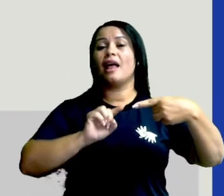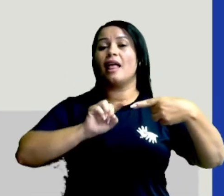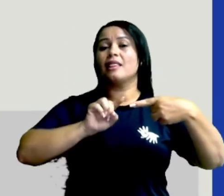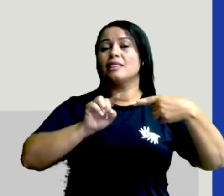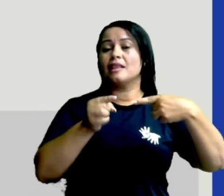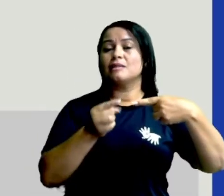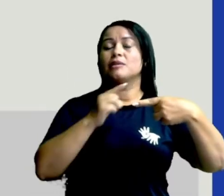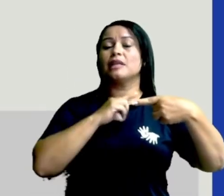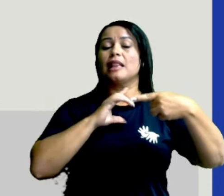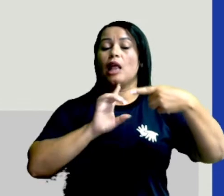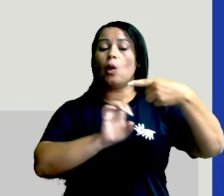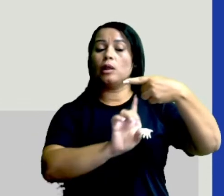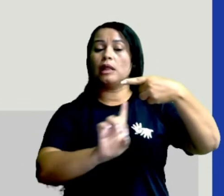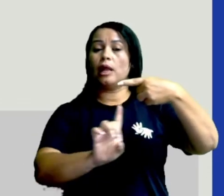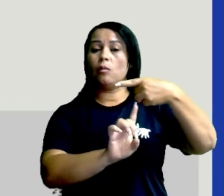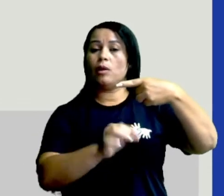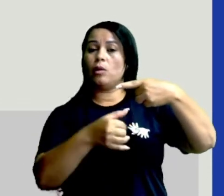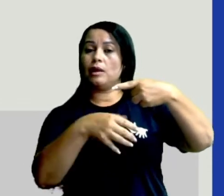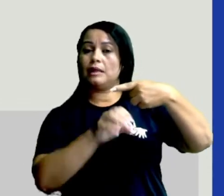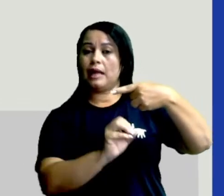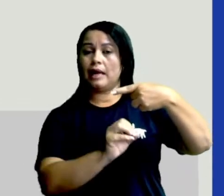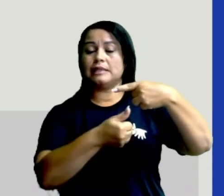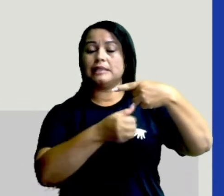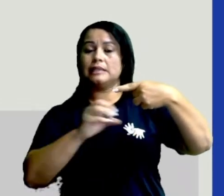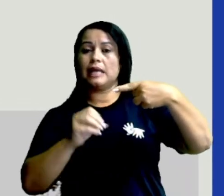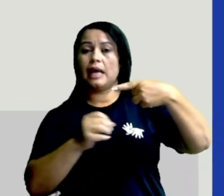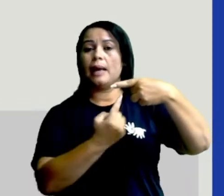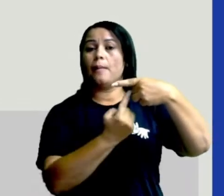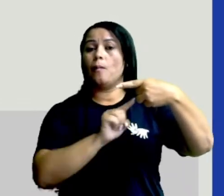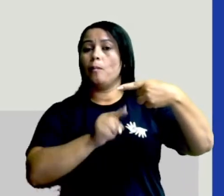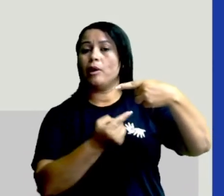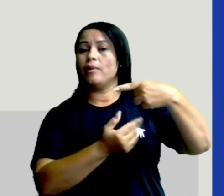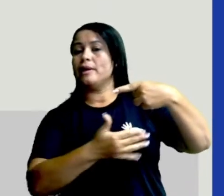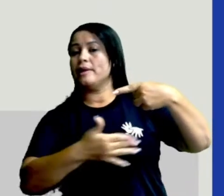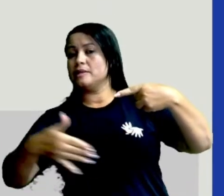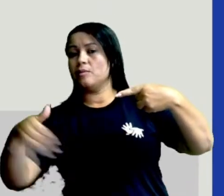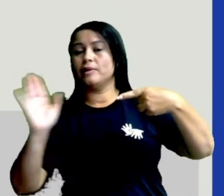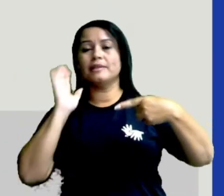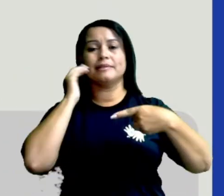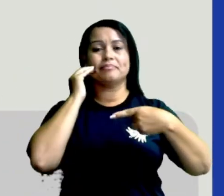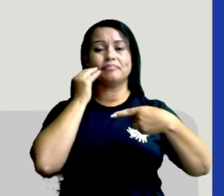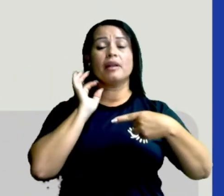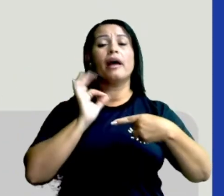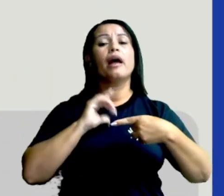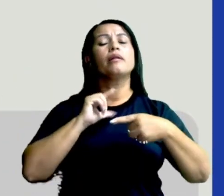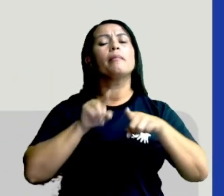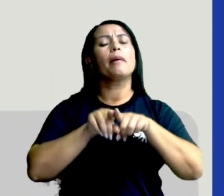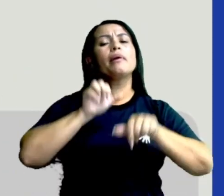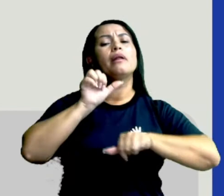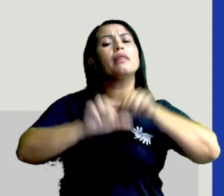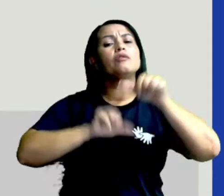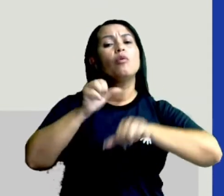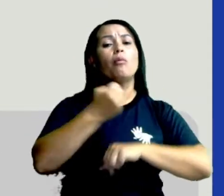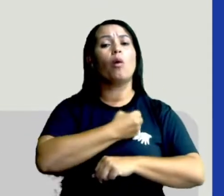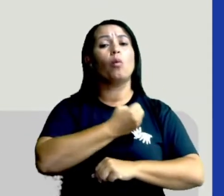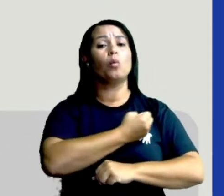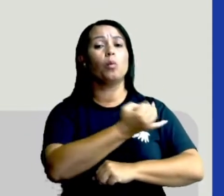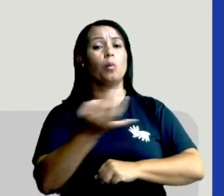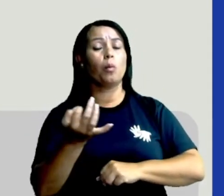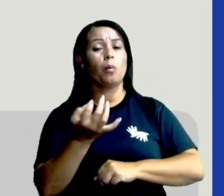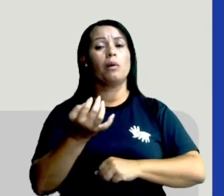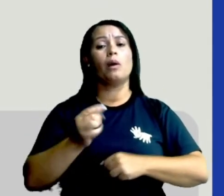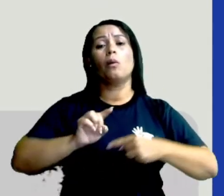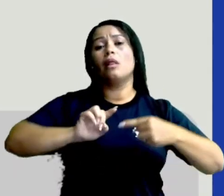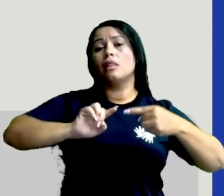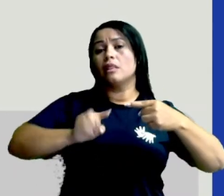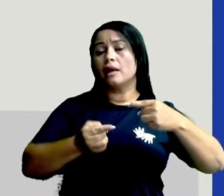com o denominador 10, 100, 1000 e assim por diante. Para transformar um número decimal em